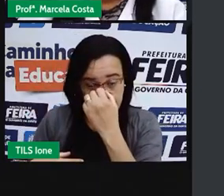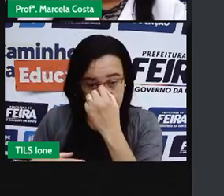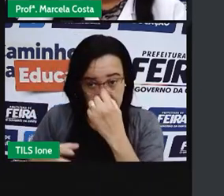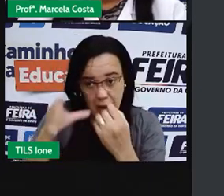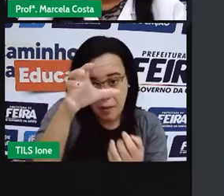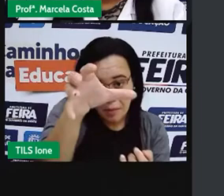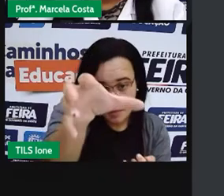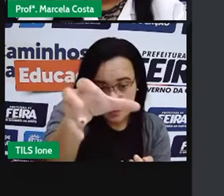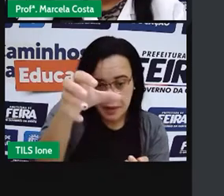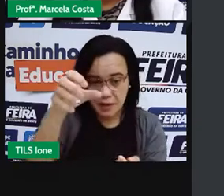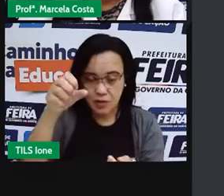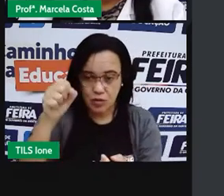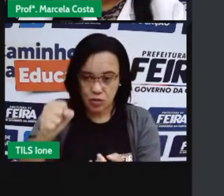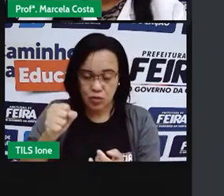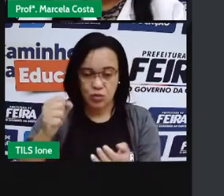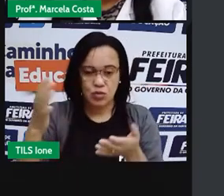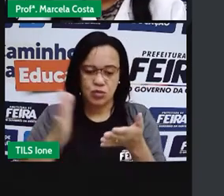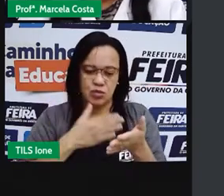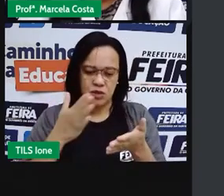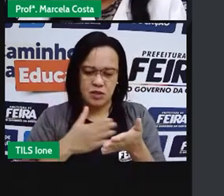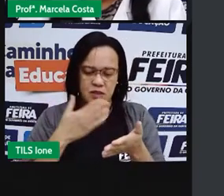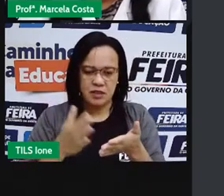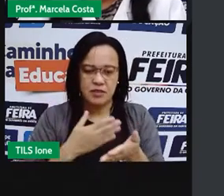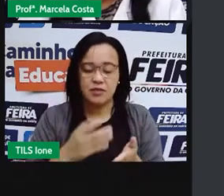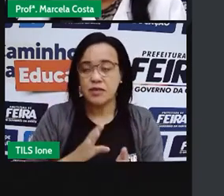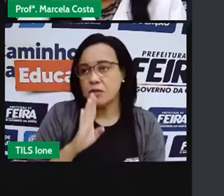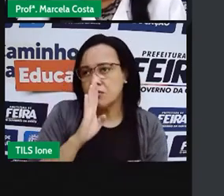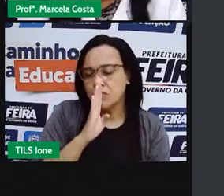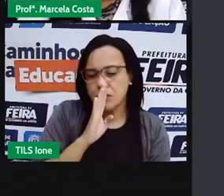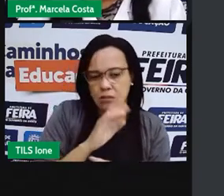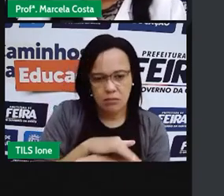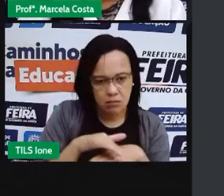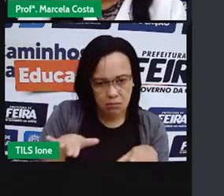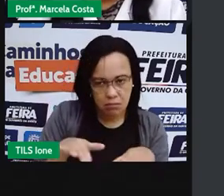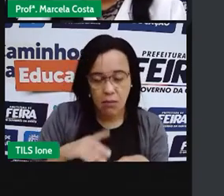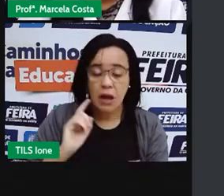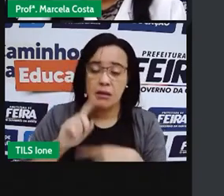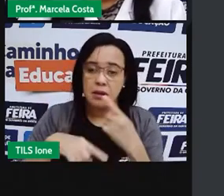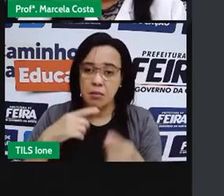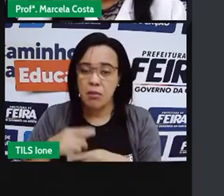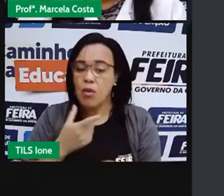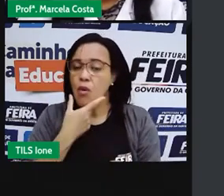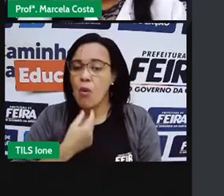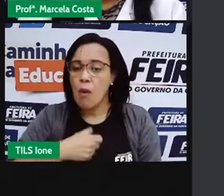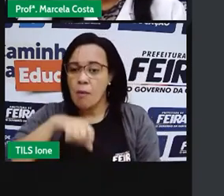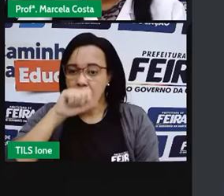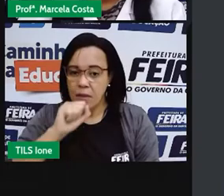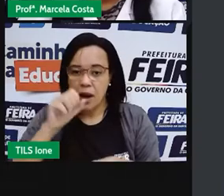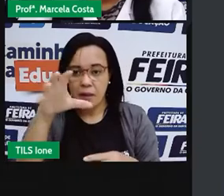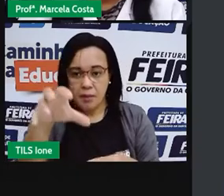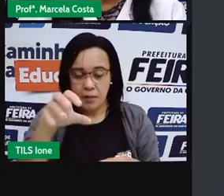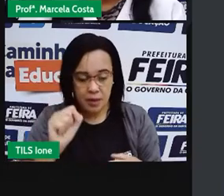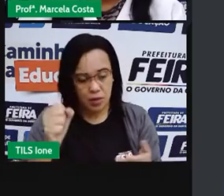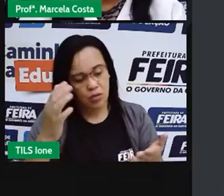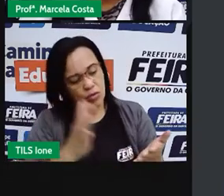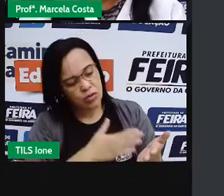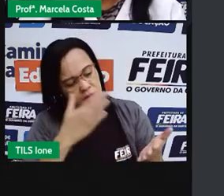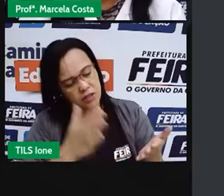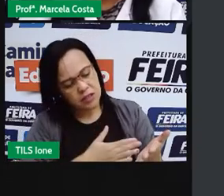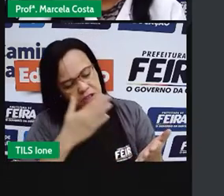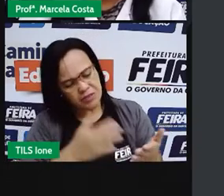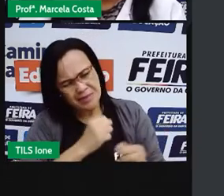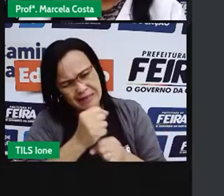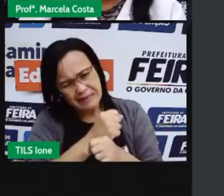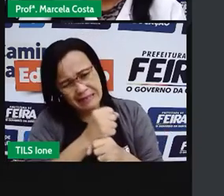Era para ele ficar em silêncio. Depois de um tempo, o pai encontrou um livro que parecia ter mais de